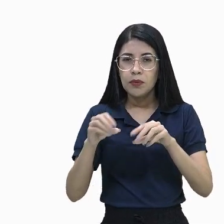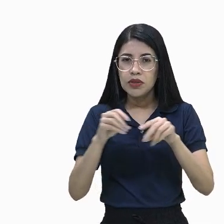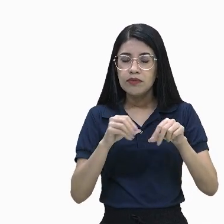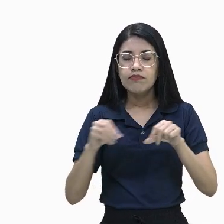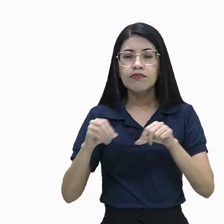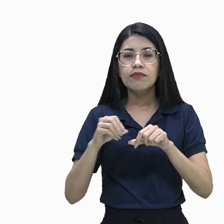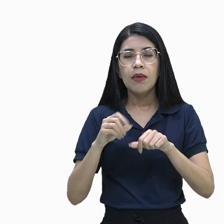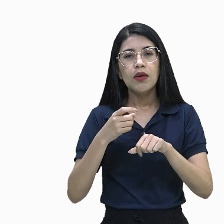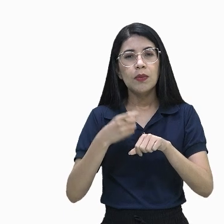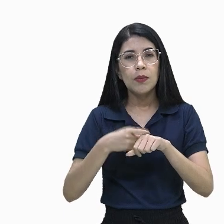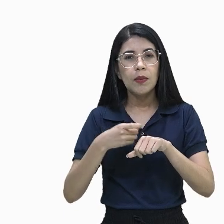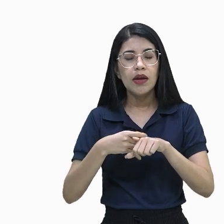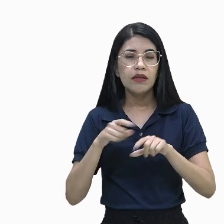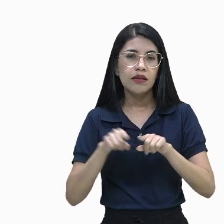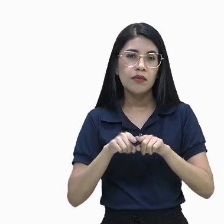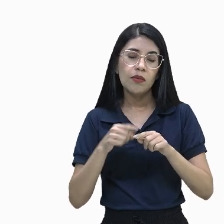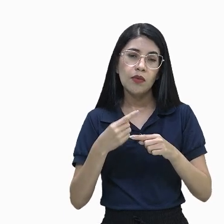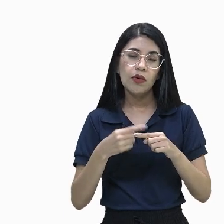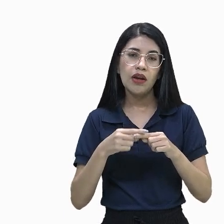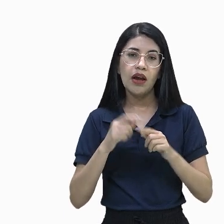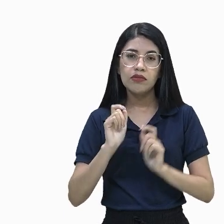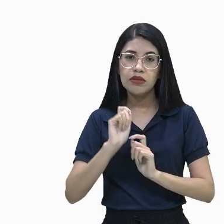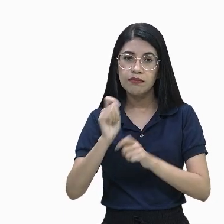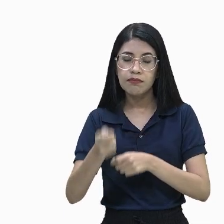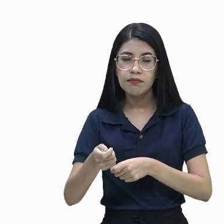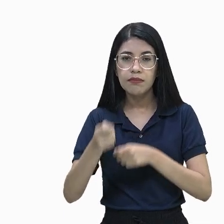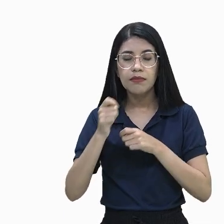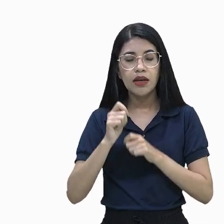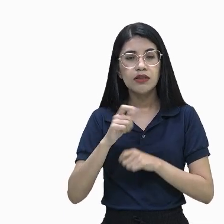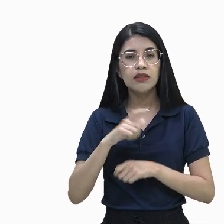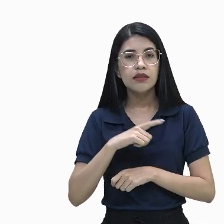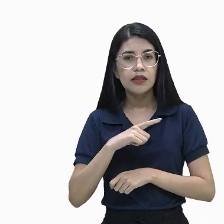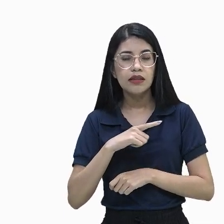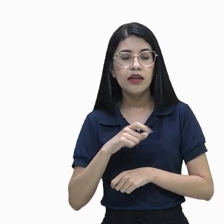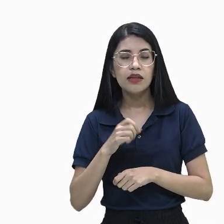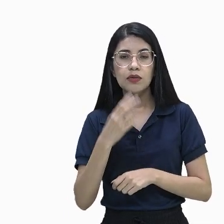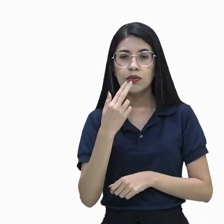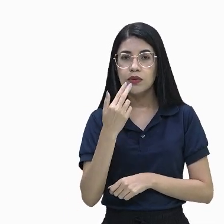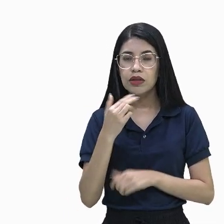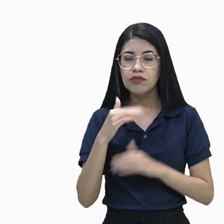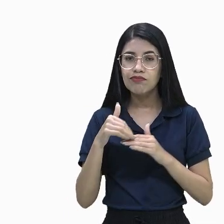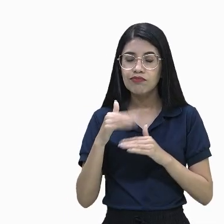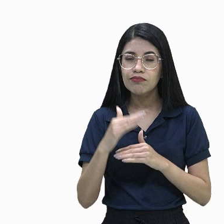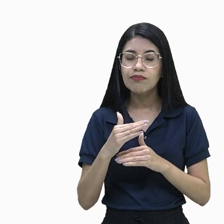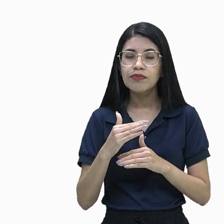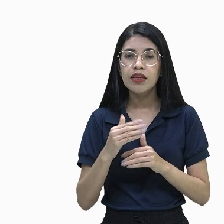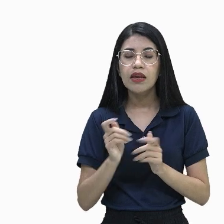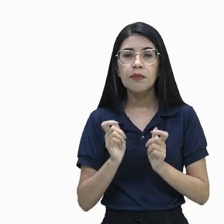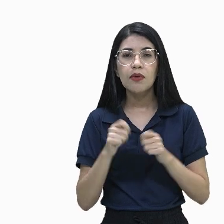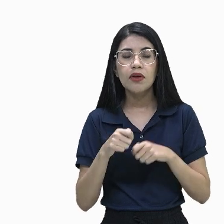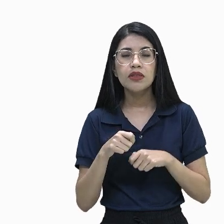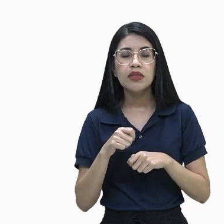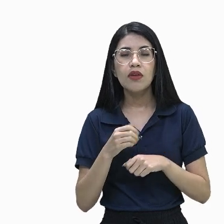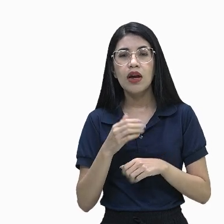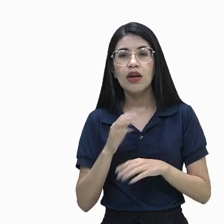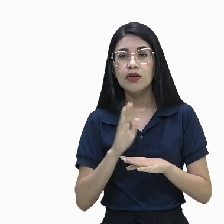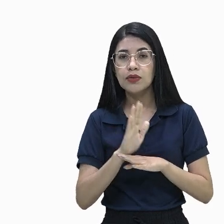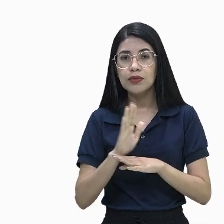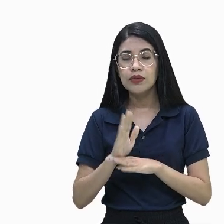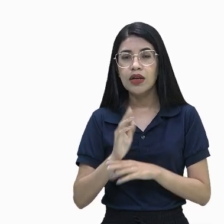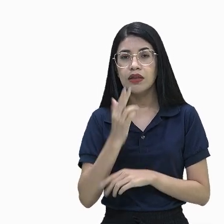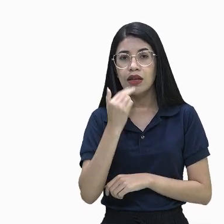conta ali da atividade da pesca, né? Presente ali esses nutrientes que vão servir ali para as